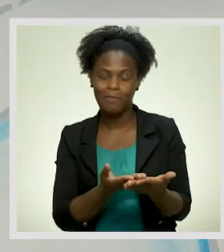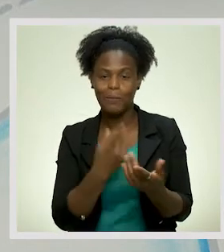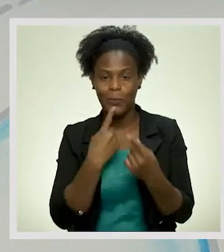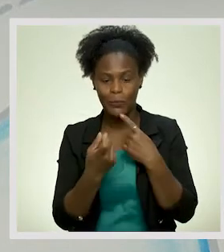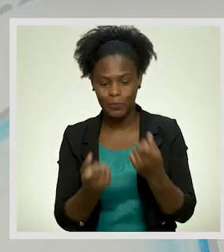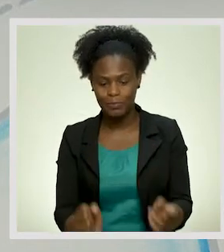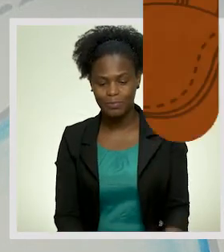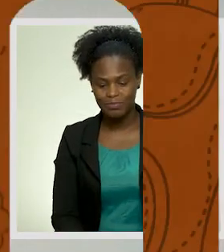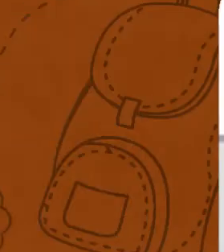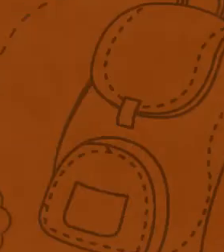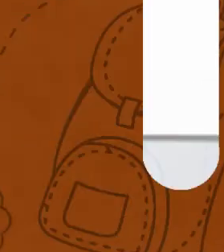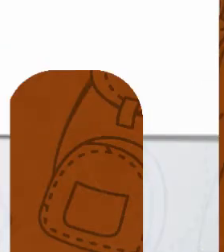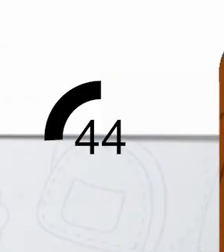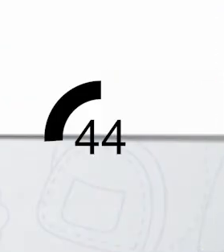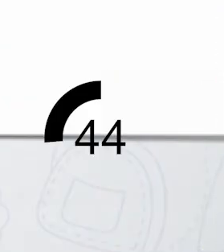questão.